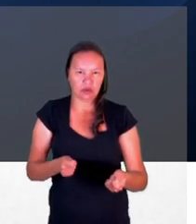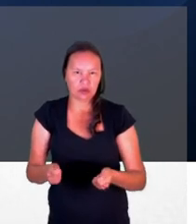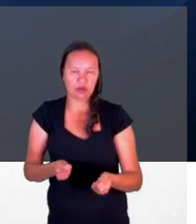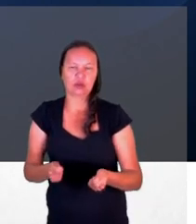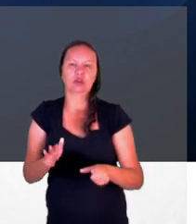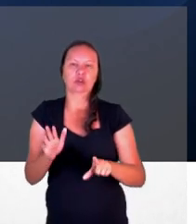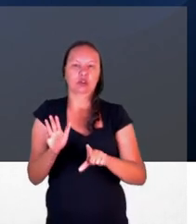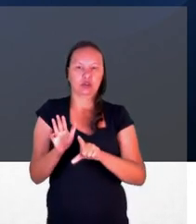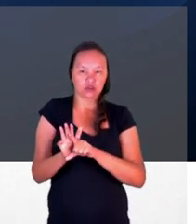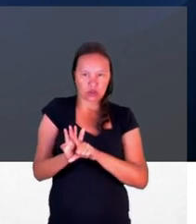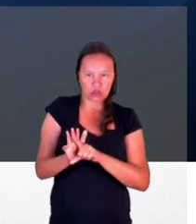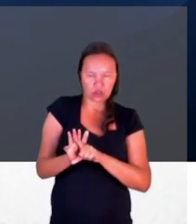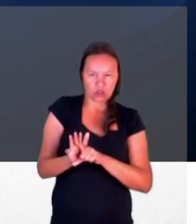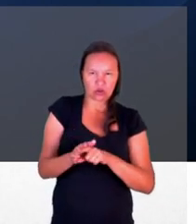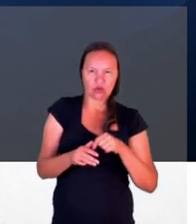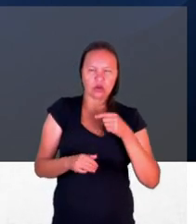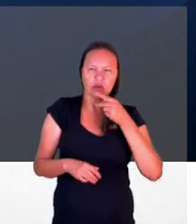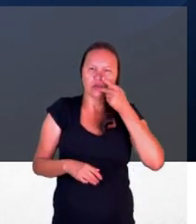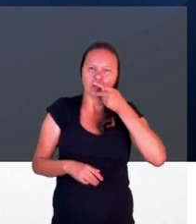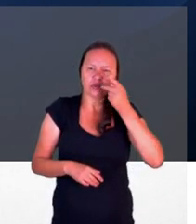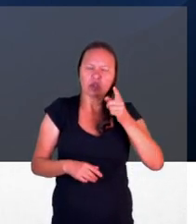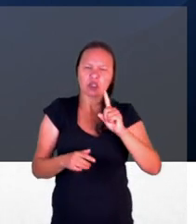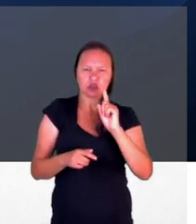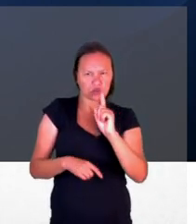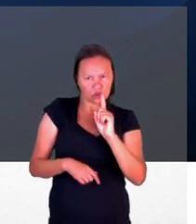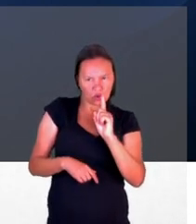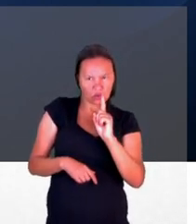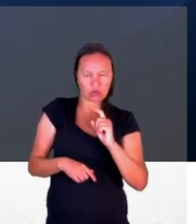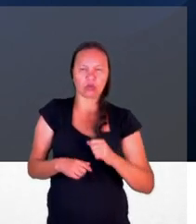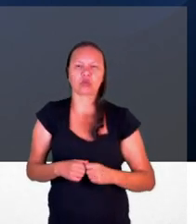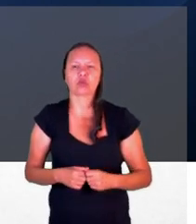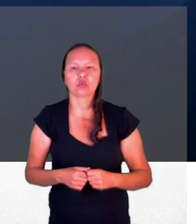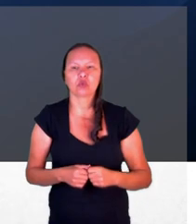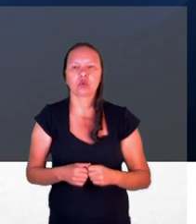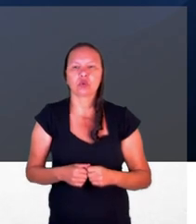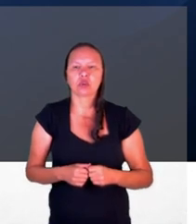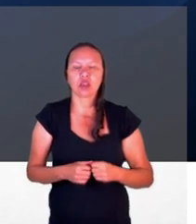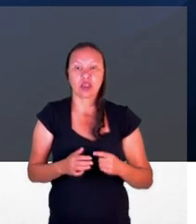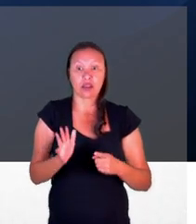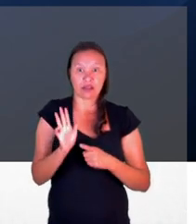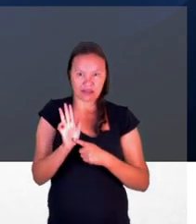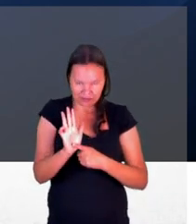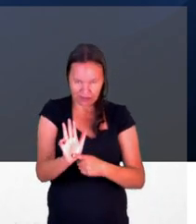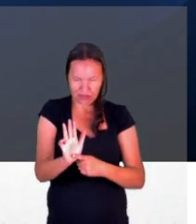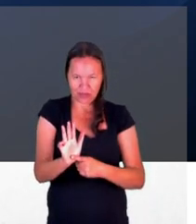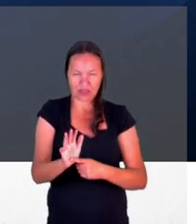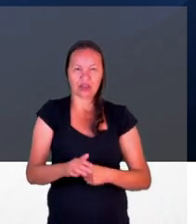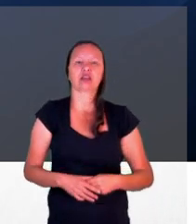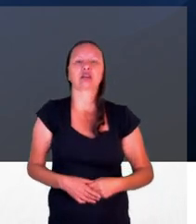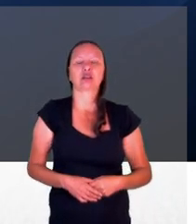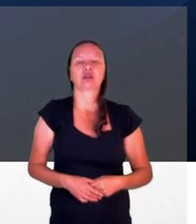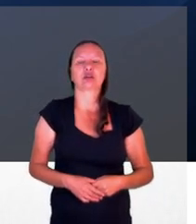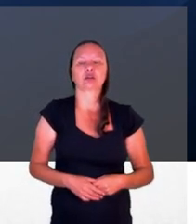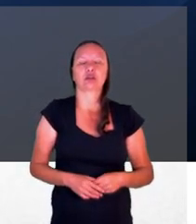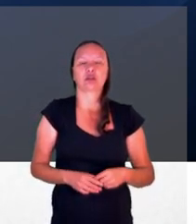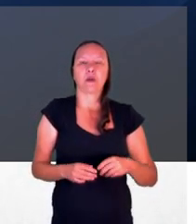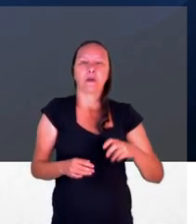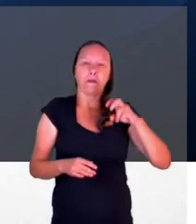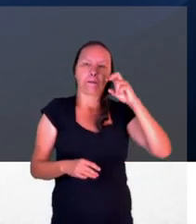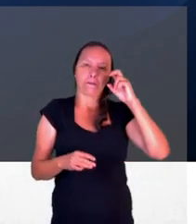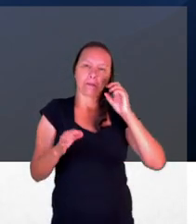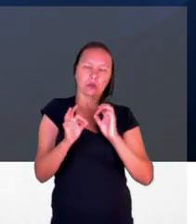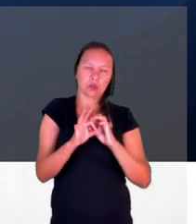humanos eu vou citar só esta aqui agora porque ela reconhece Num caso das Comunidades indígenas da